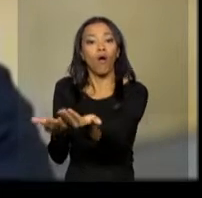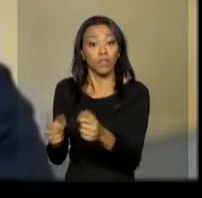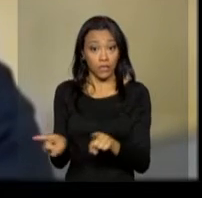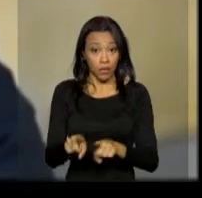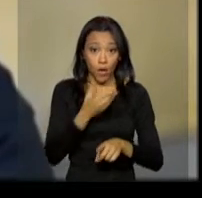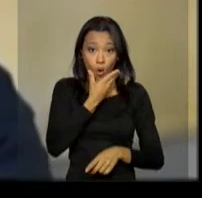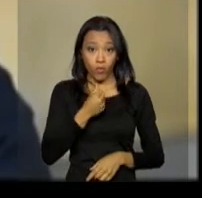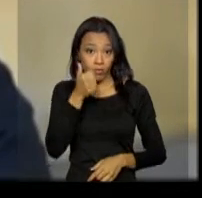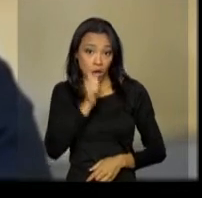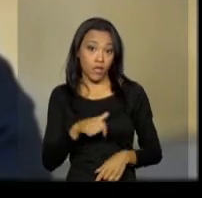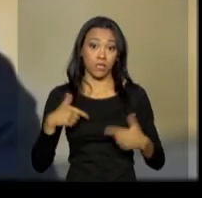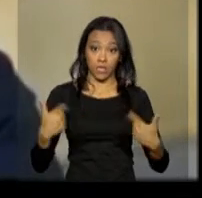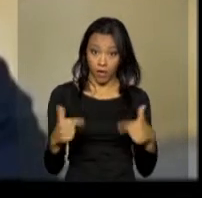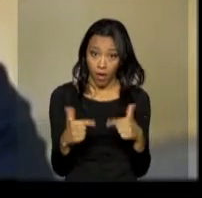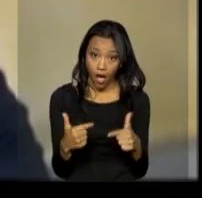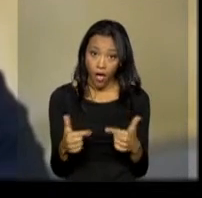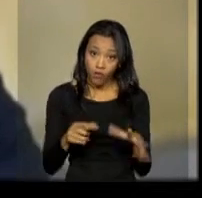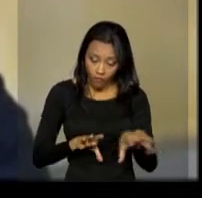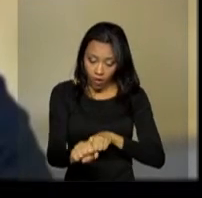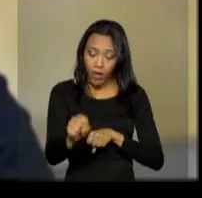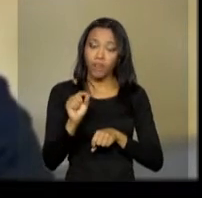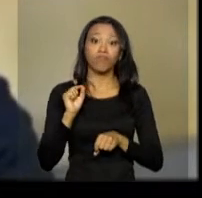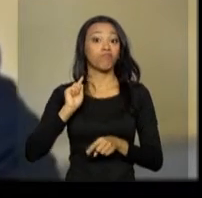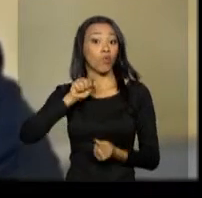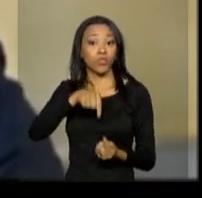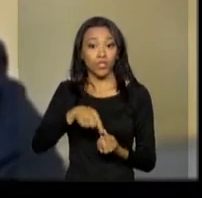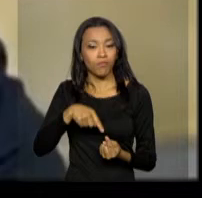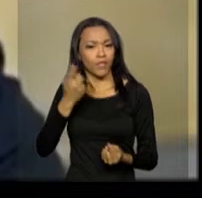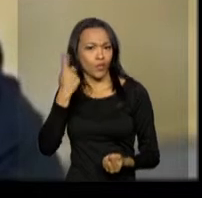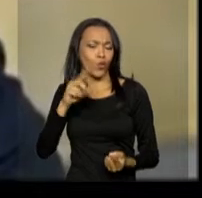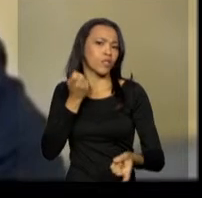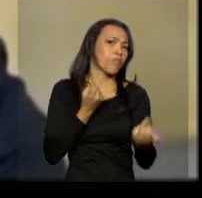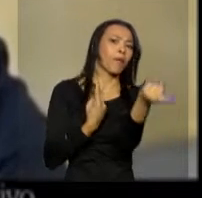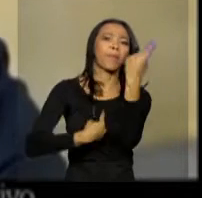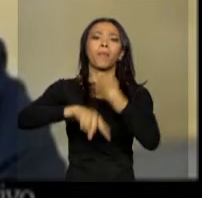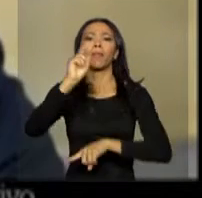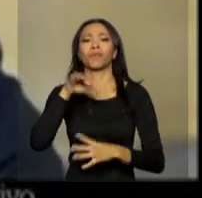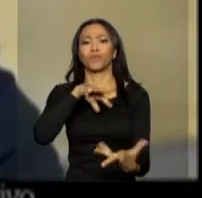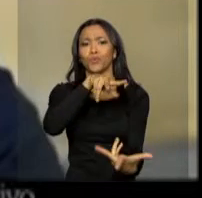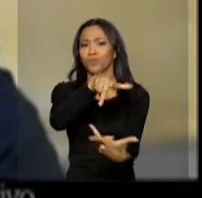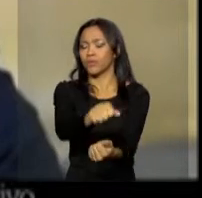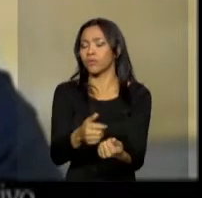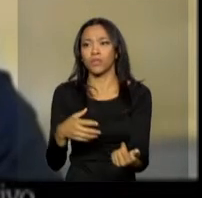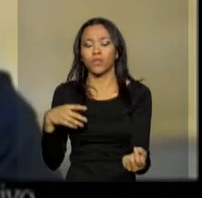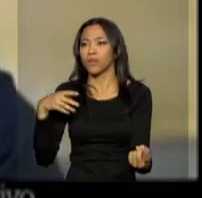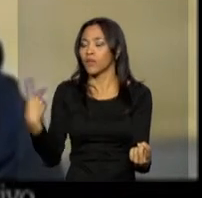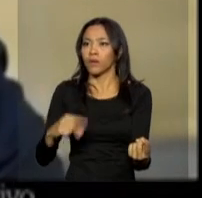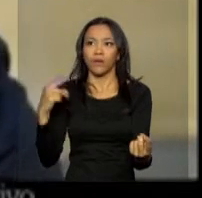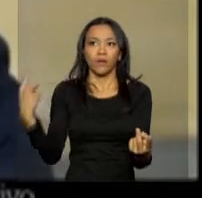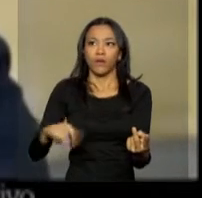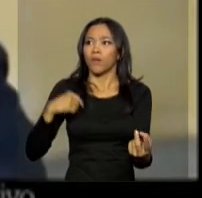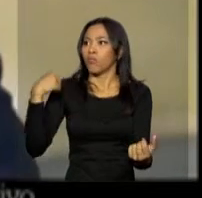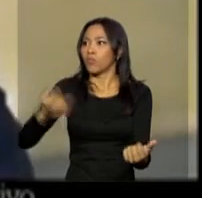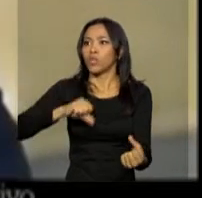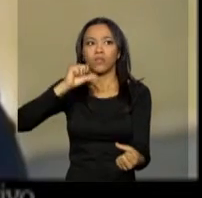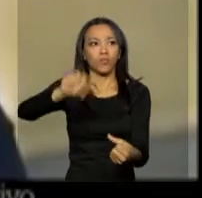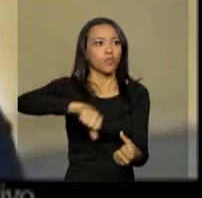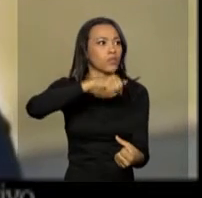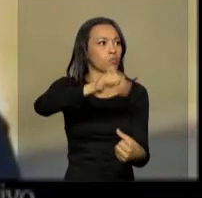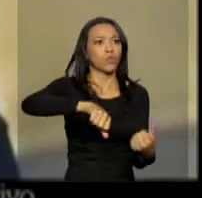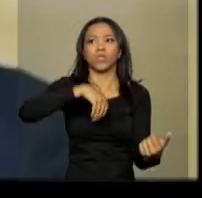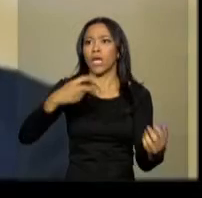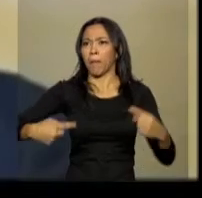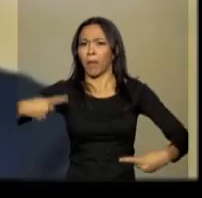e os trabalhadores brasileiros, para que possamos triunfar no mundo cada vez mais desenvolvido e